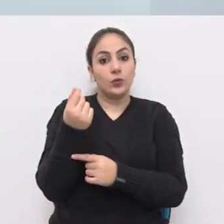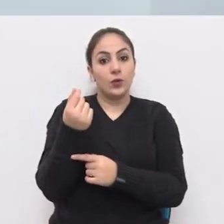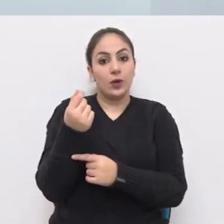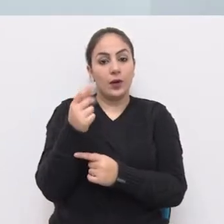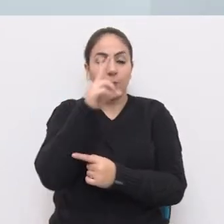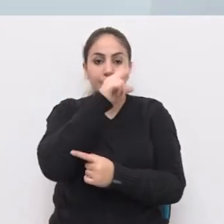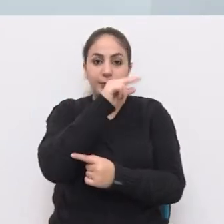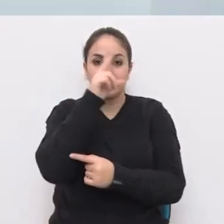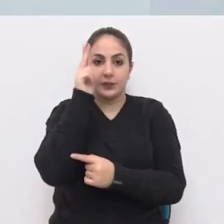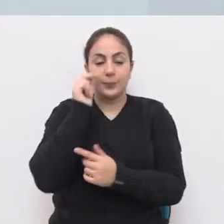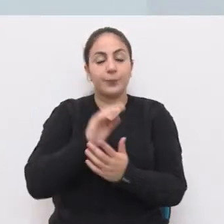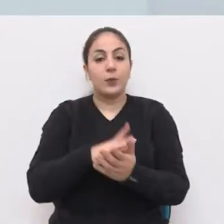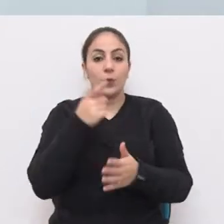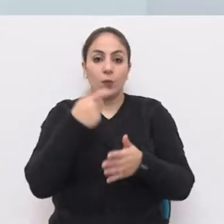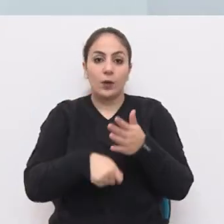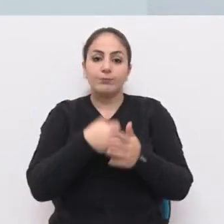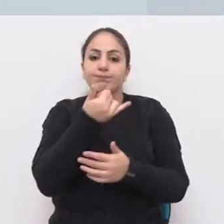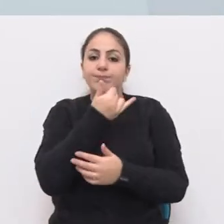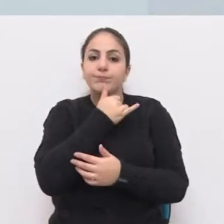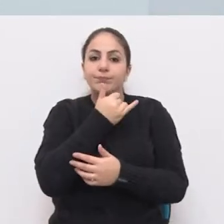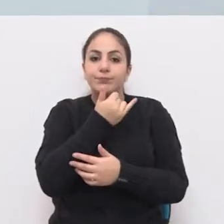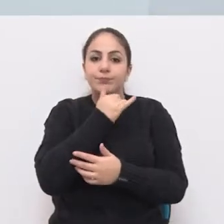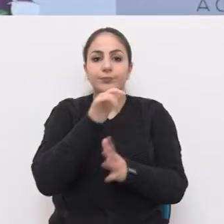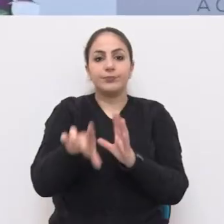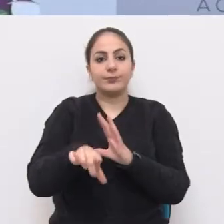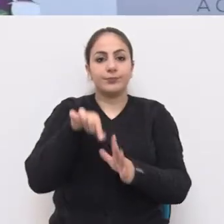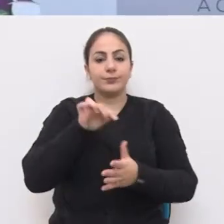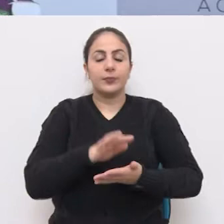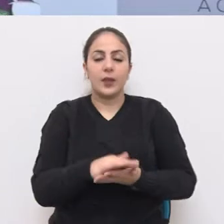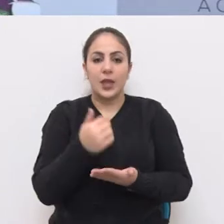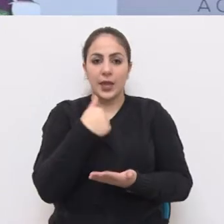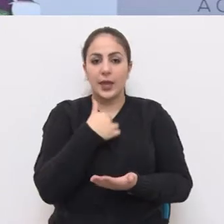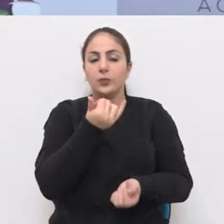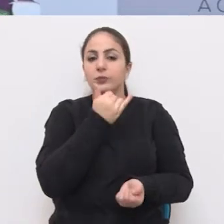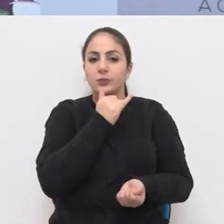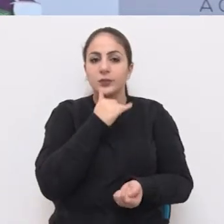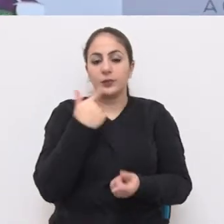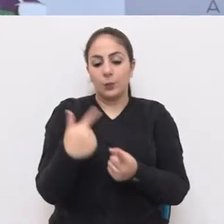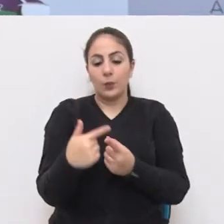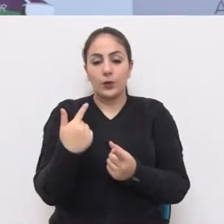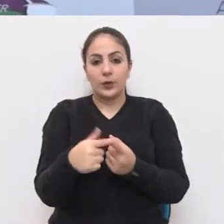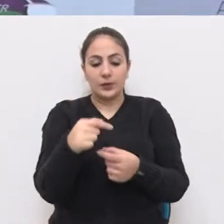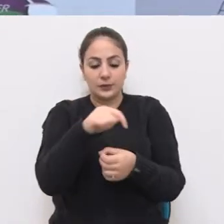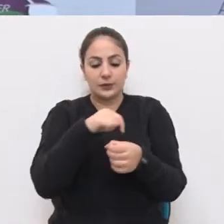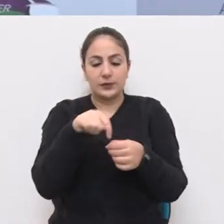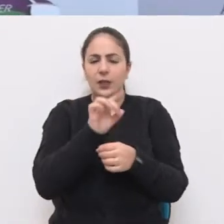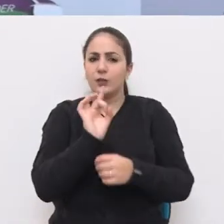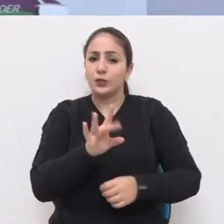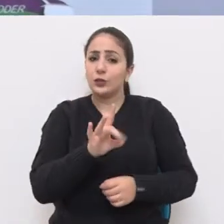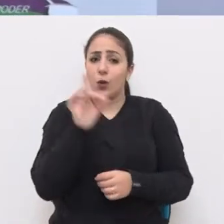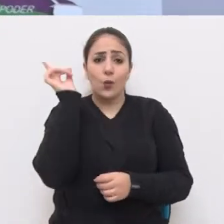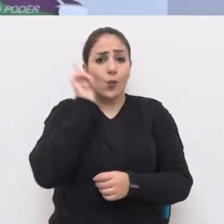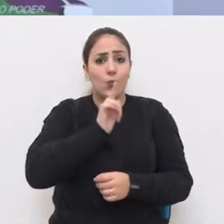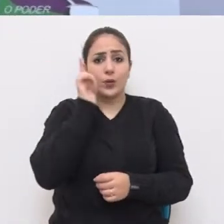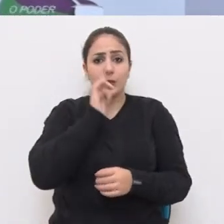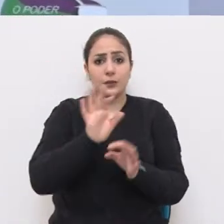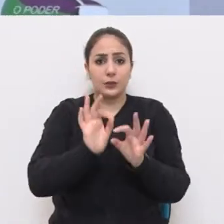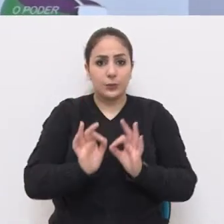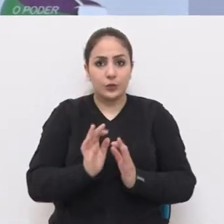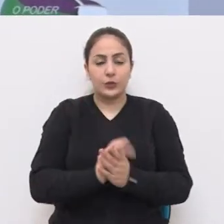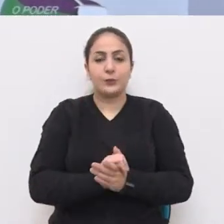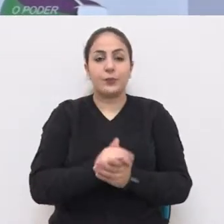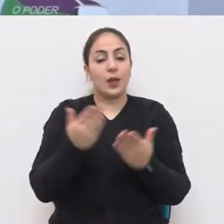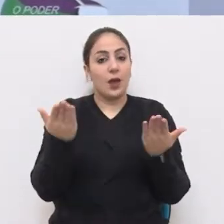públicos. O autor da matéria lamentou a decisão. Fiquei muito triste, né, porque a cidade só tem a ganhar com esse projeto.